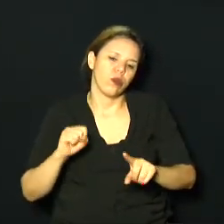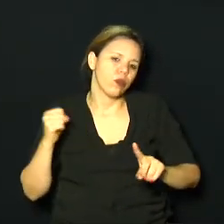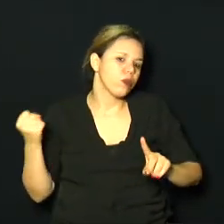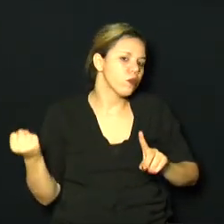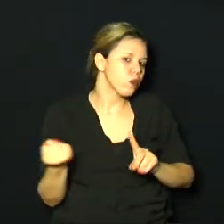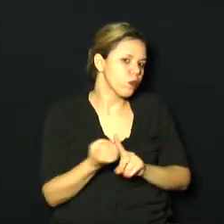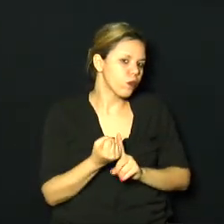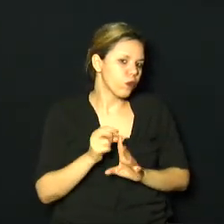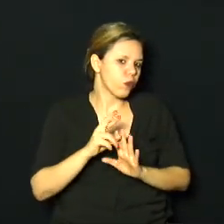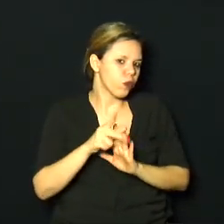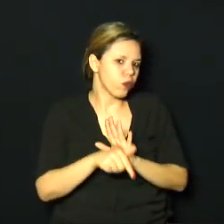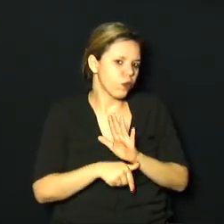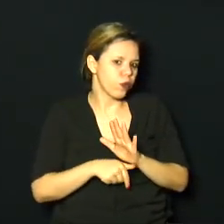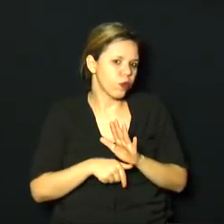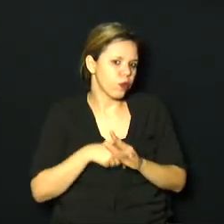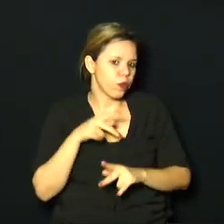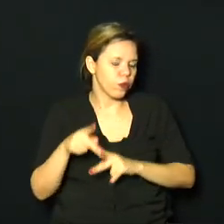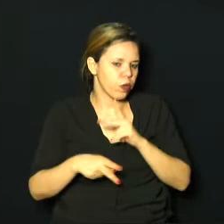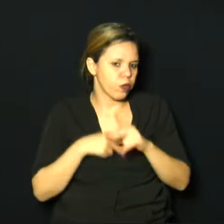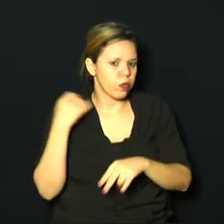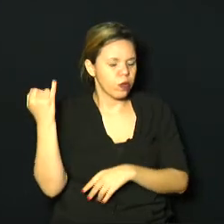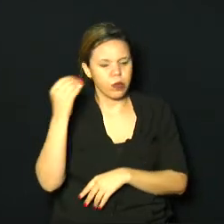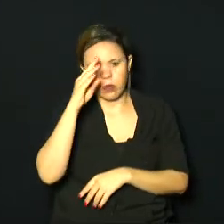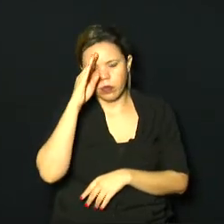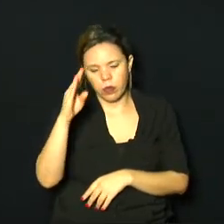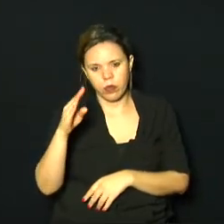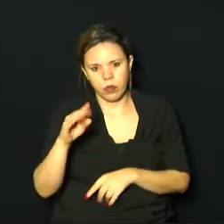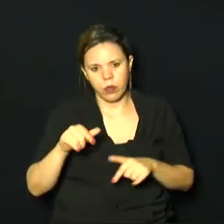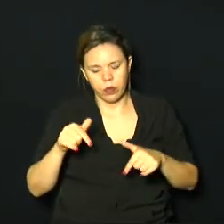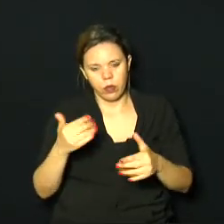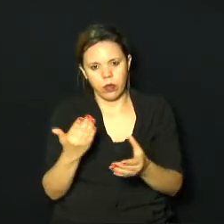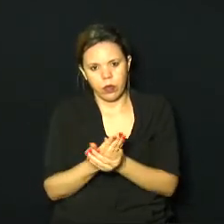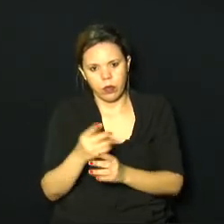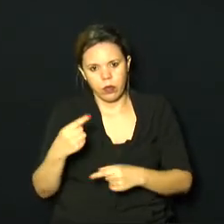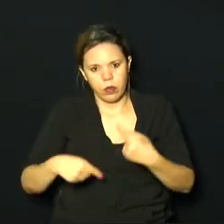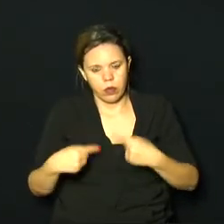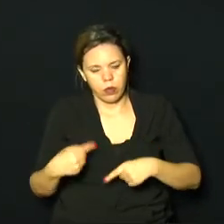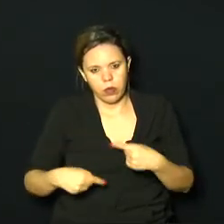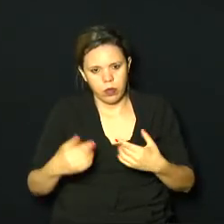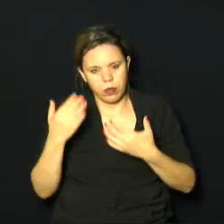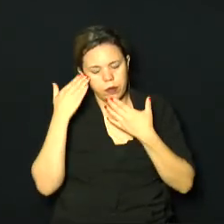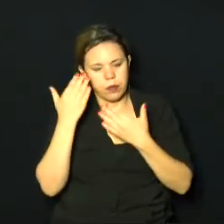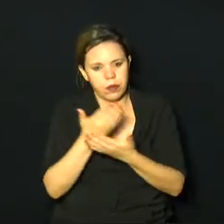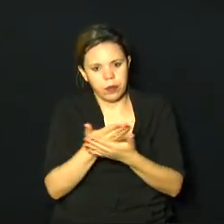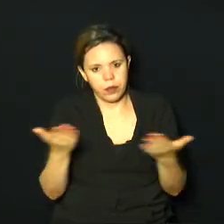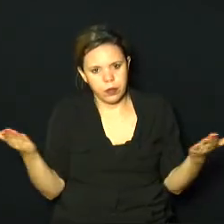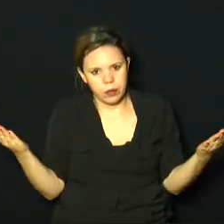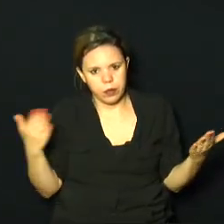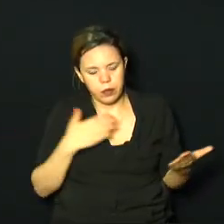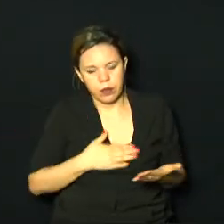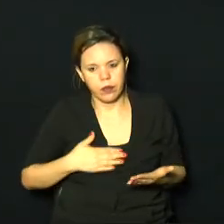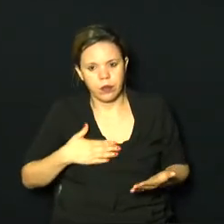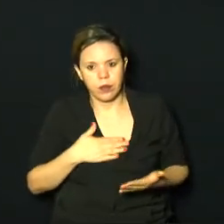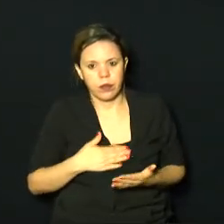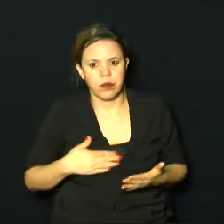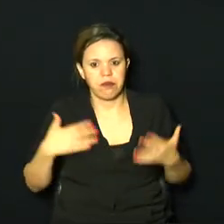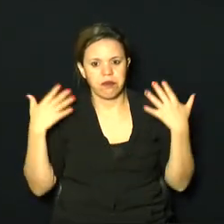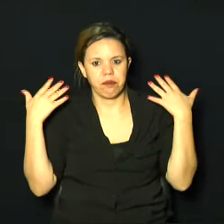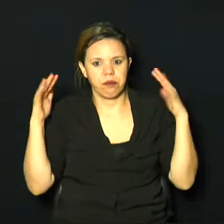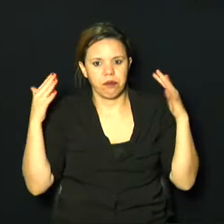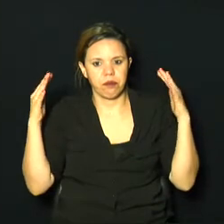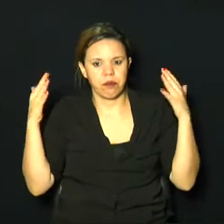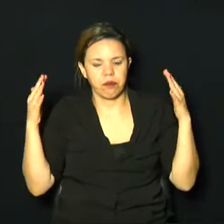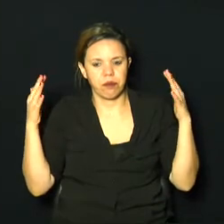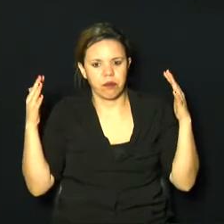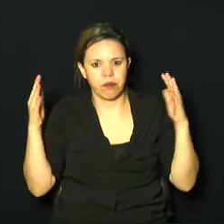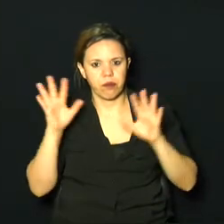social de diversos atores sociais, uma ação política. Então, agradeço imensamente e parabenizo